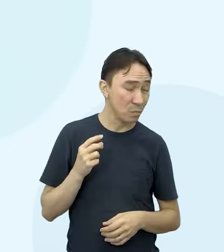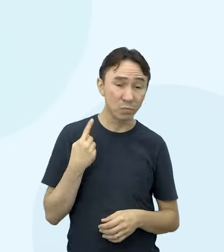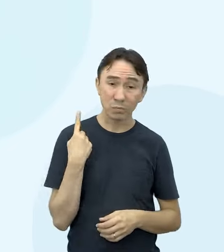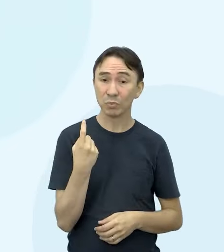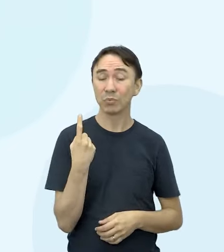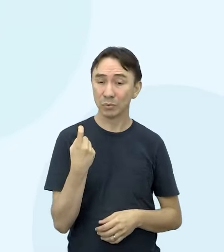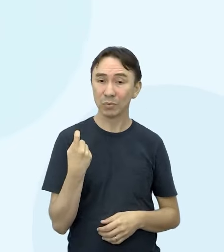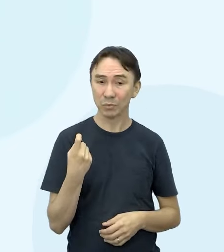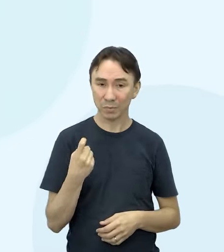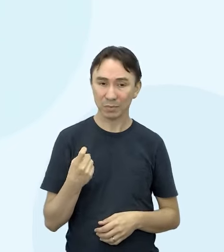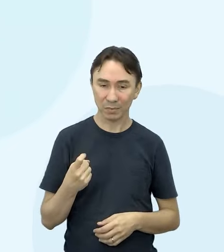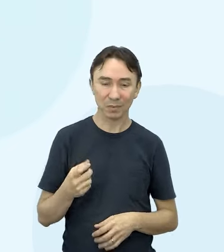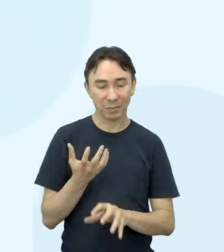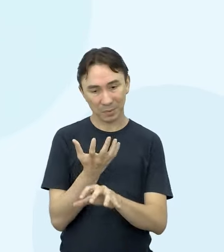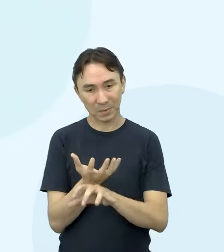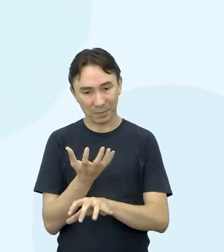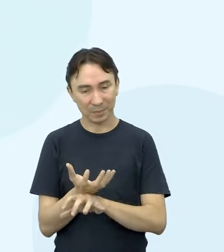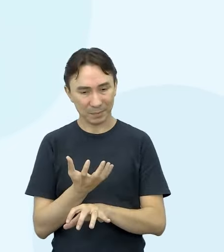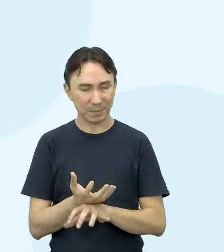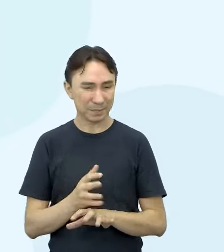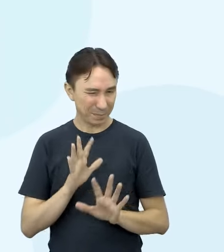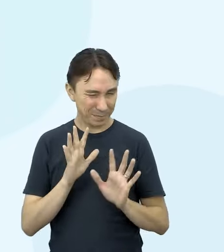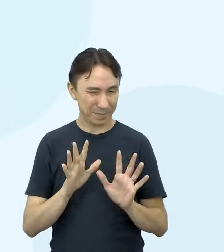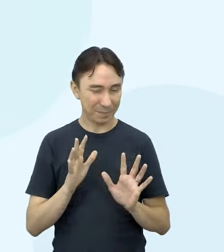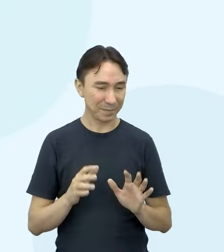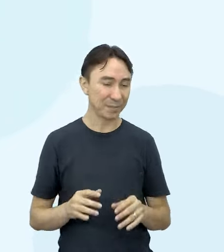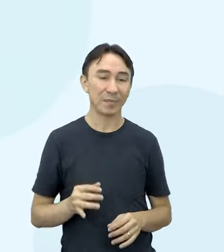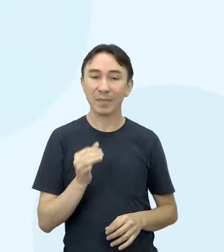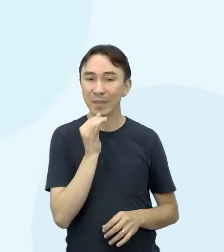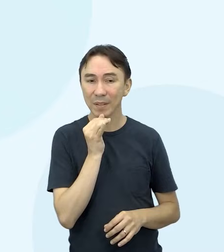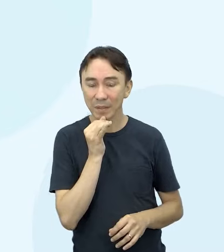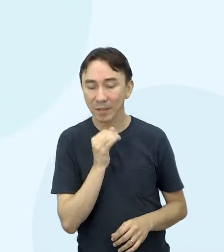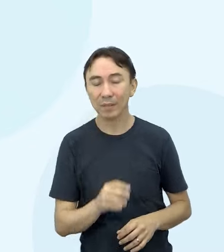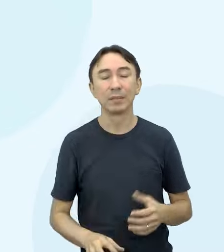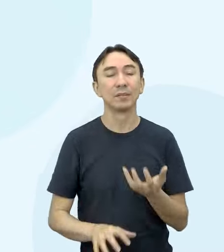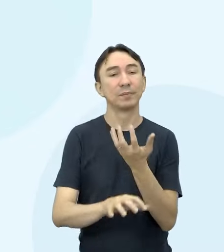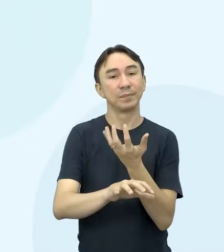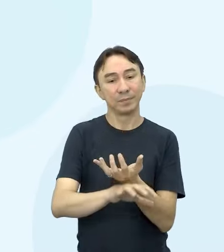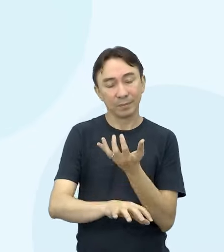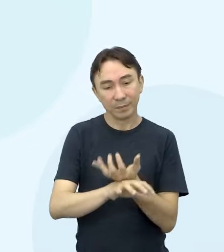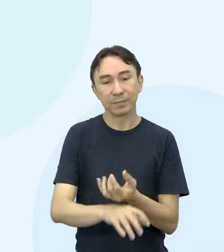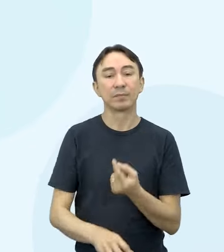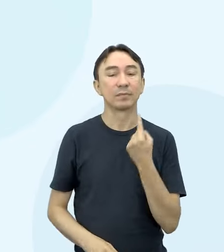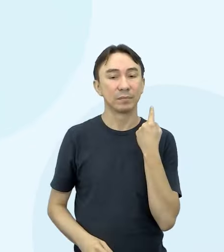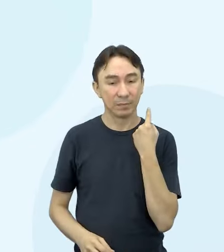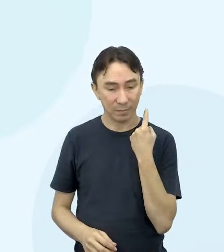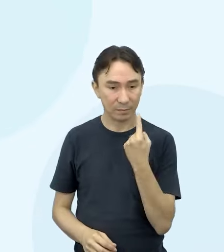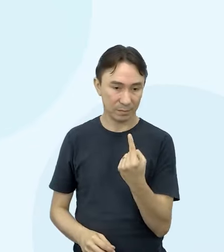né? Bom, vamos ver isso quando a gente está falando, né, do componente 1, né? Então, eu já fiz aquele